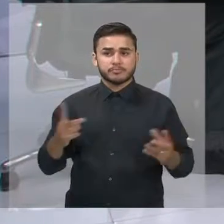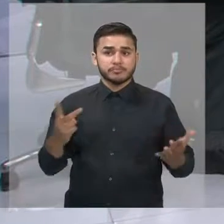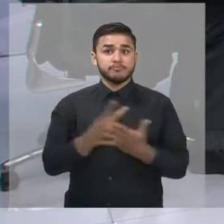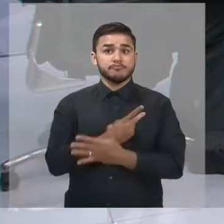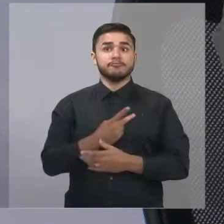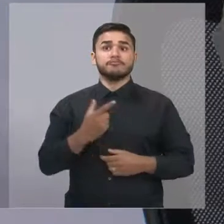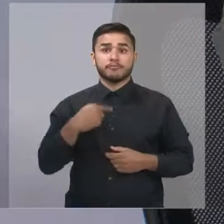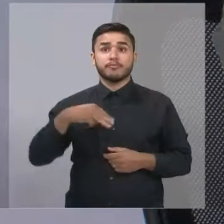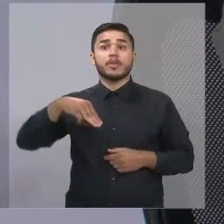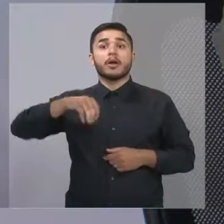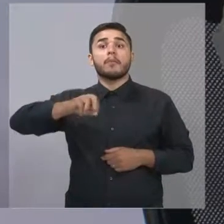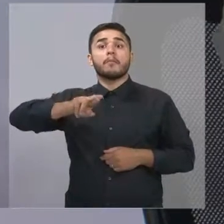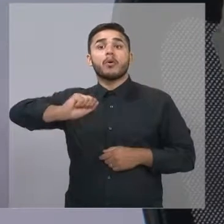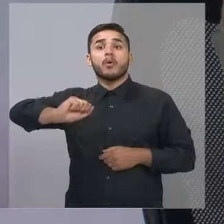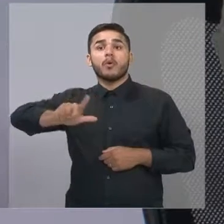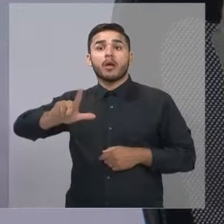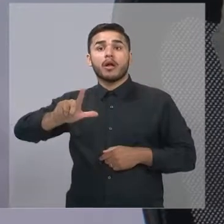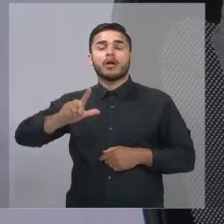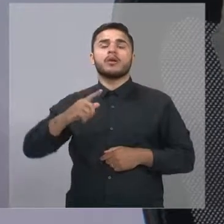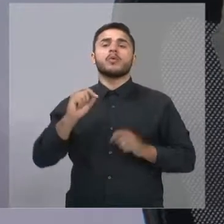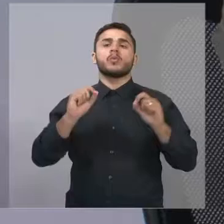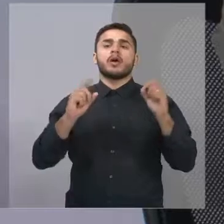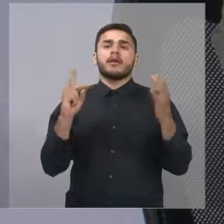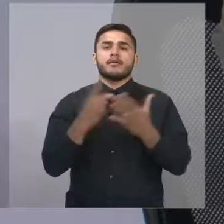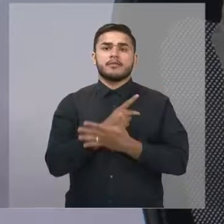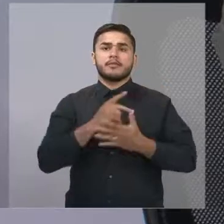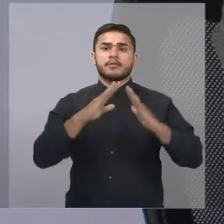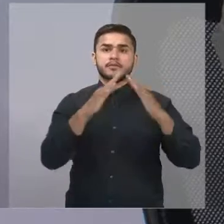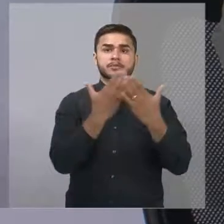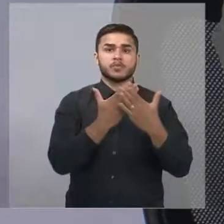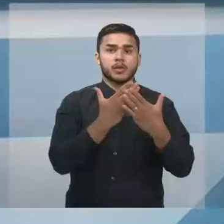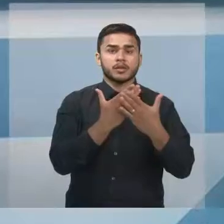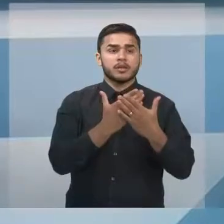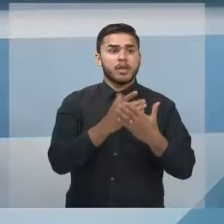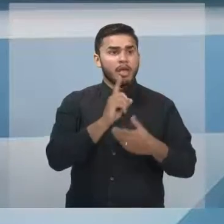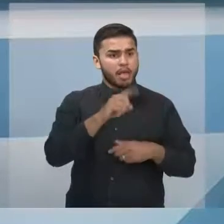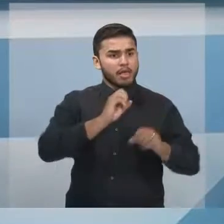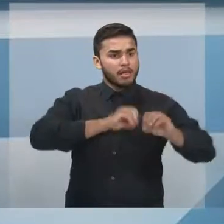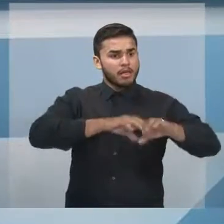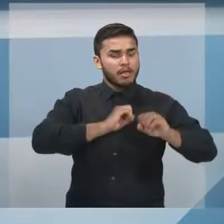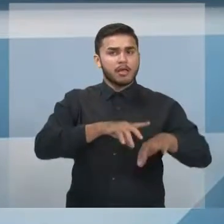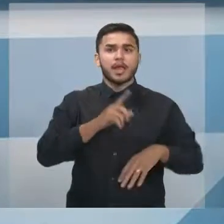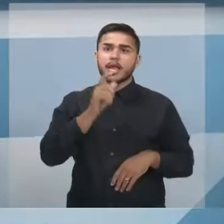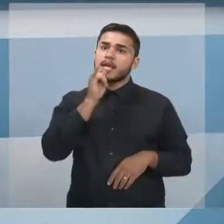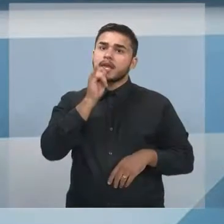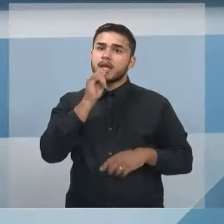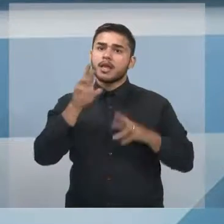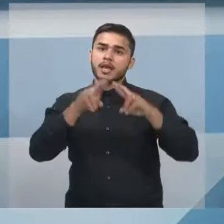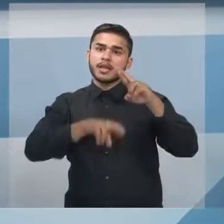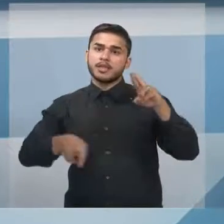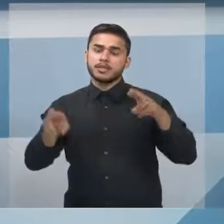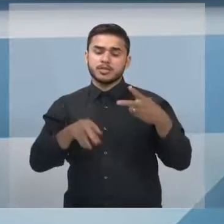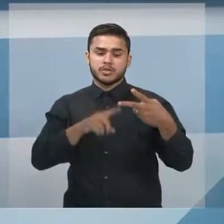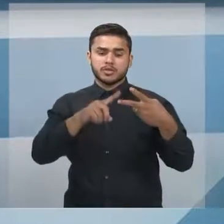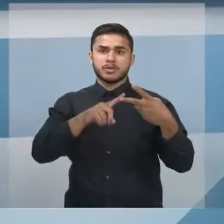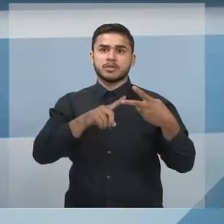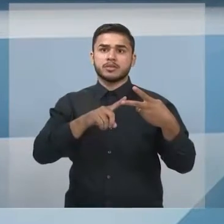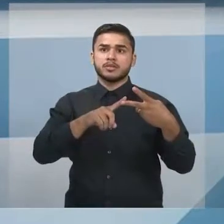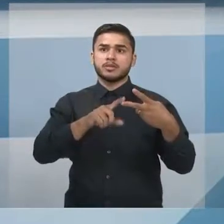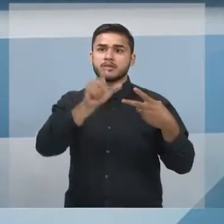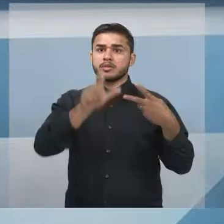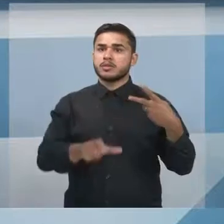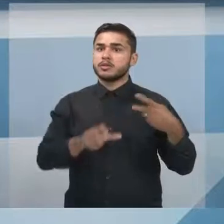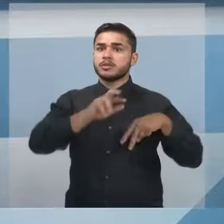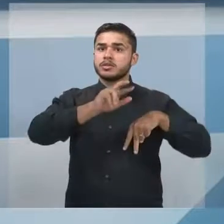que se está querendo fazer é uma moral oficial, hoje, quando se interfere na educação religiosa, na educação sexual das